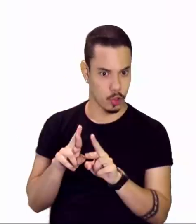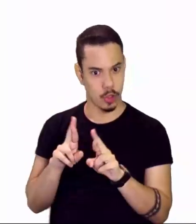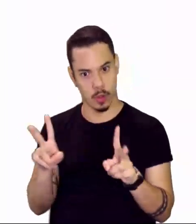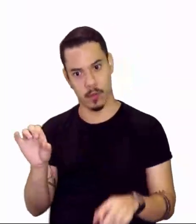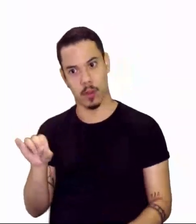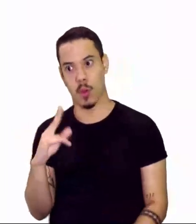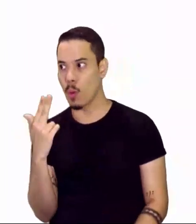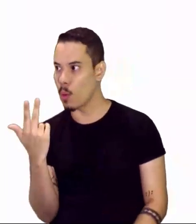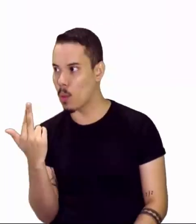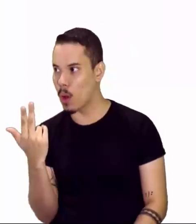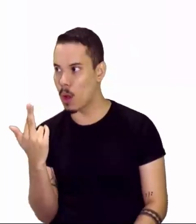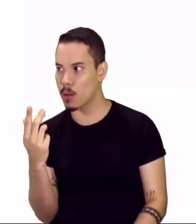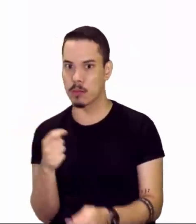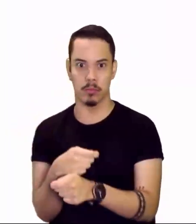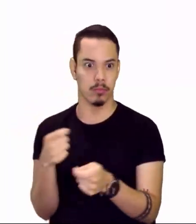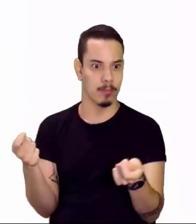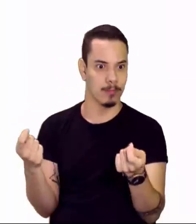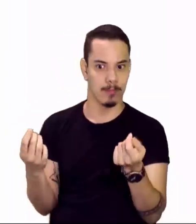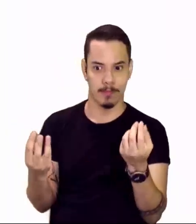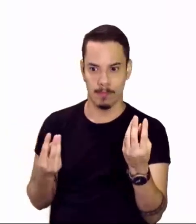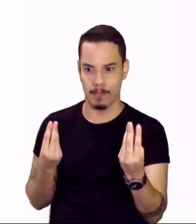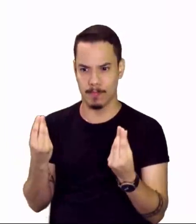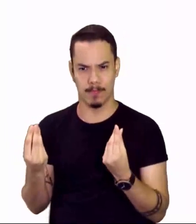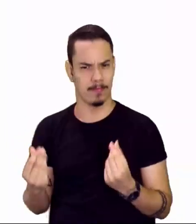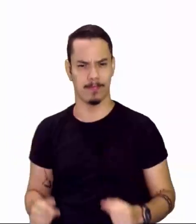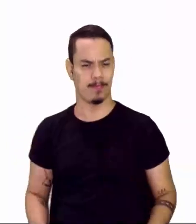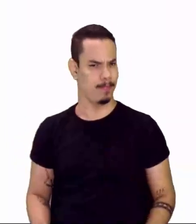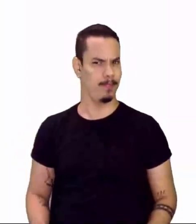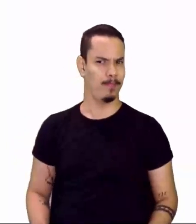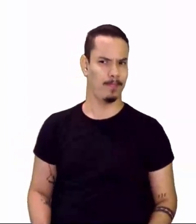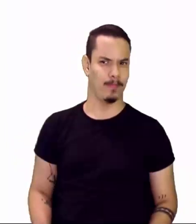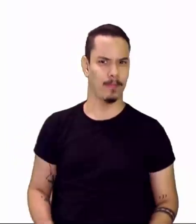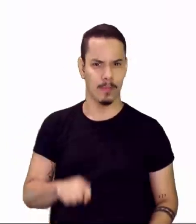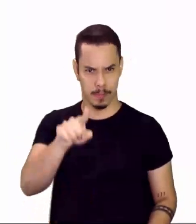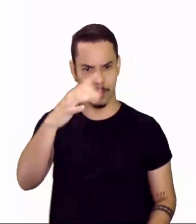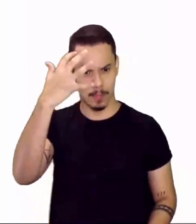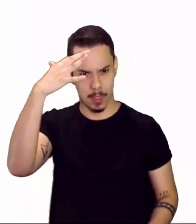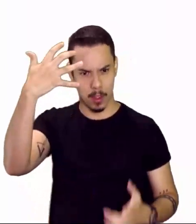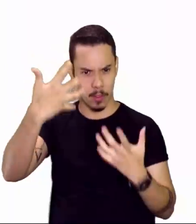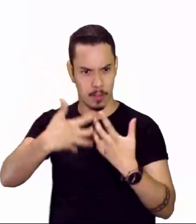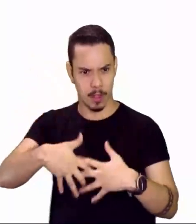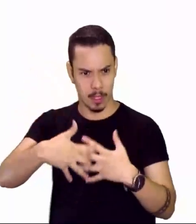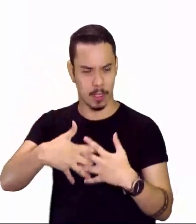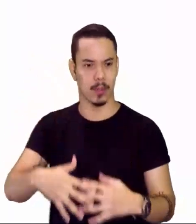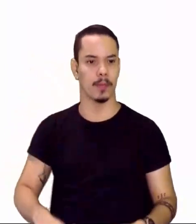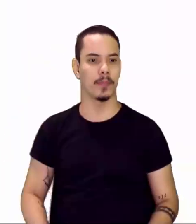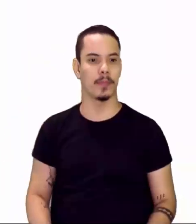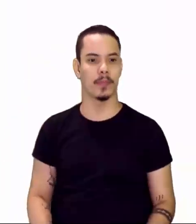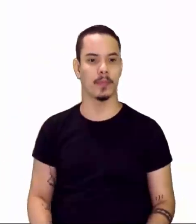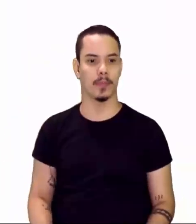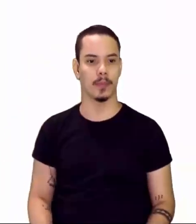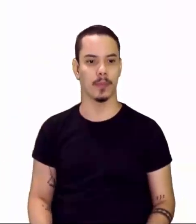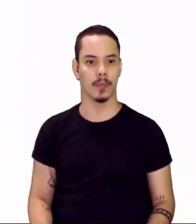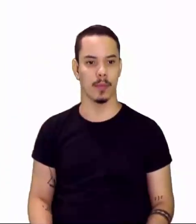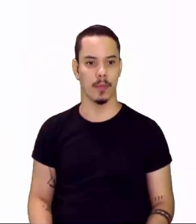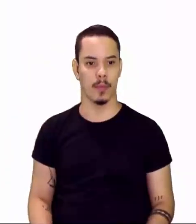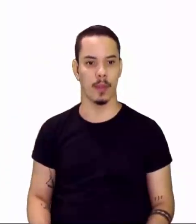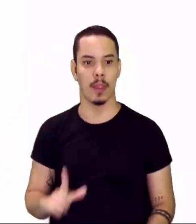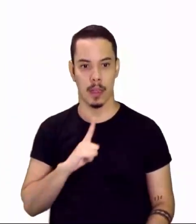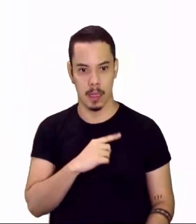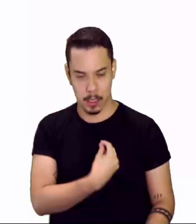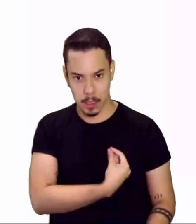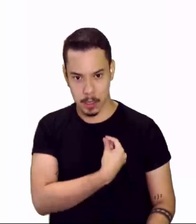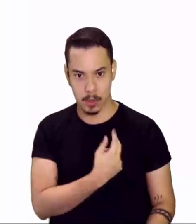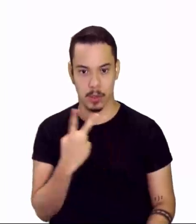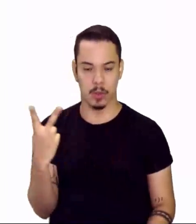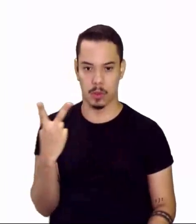igual faz com que não tenha ligação química, Almeida? Pois é, reflita aí, meu caro aluno. E na letra B, existe ligação